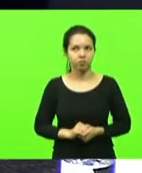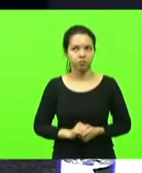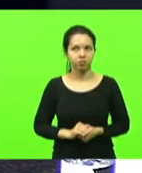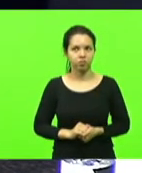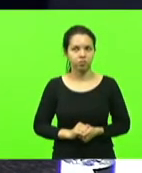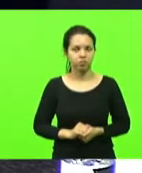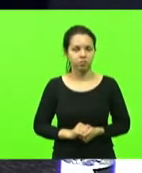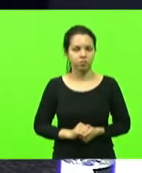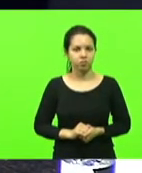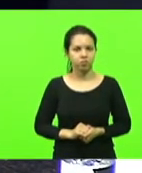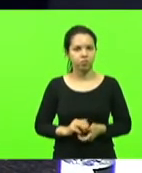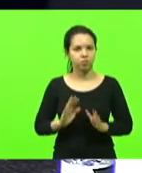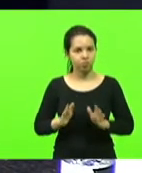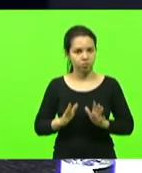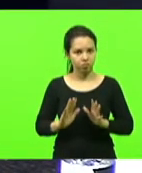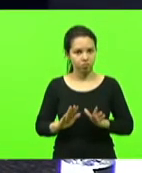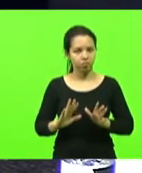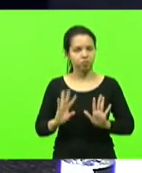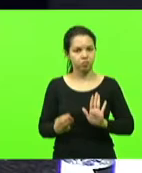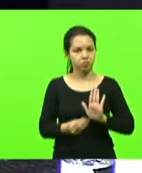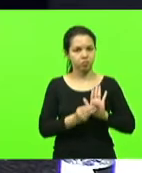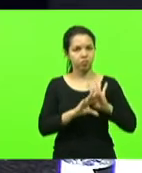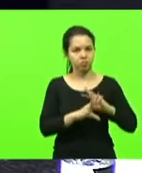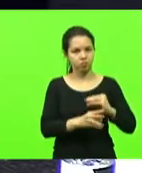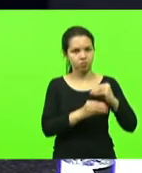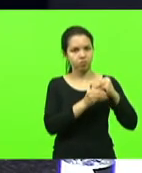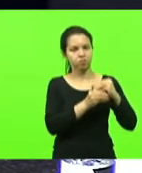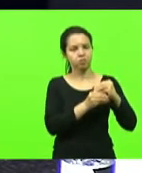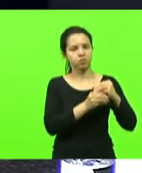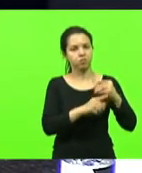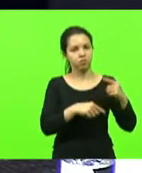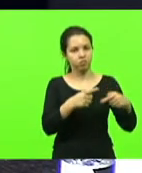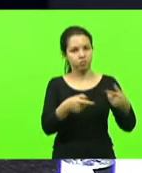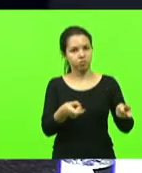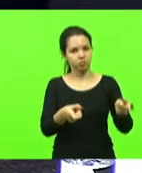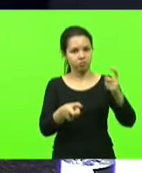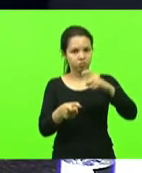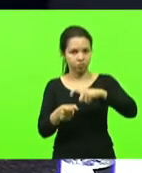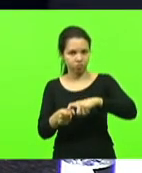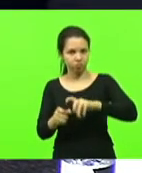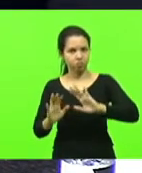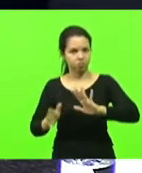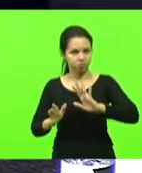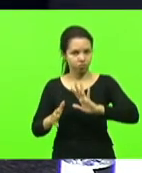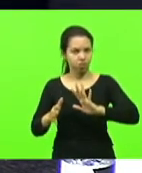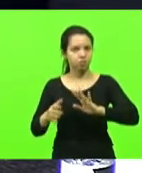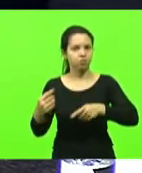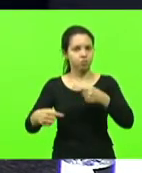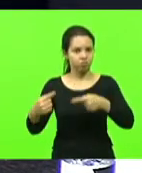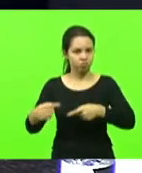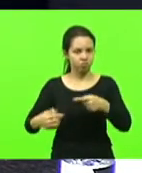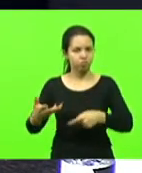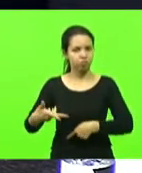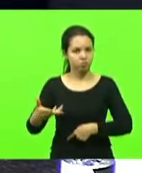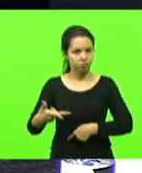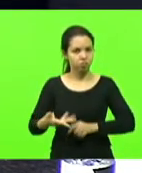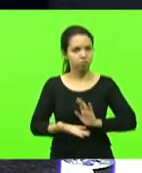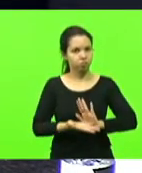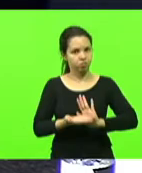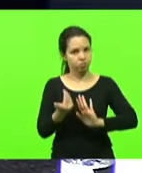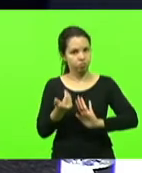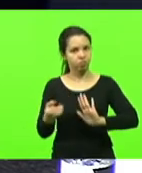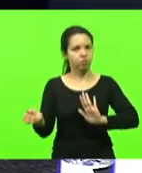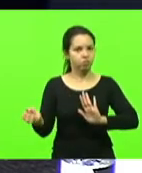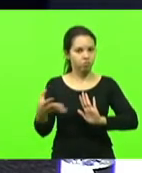recebeu emendas, ele voltou, foi feito diligência, depois foi retirado emenda, aí foi feito nova